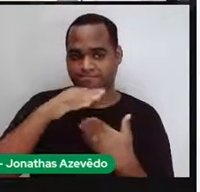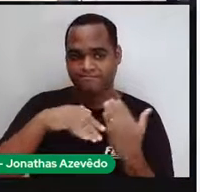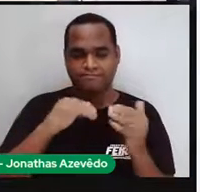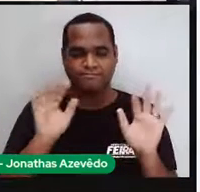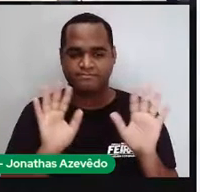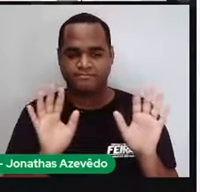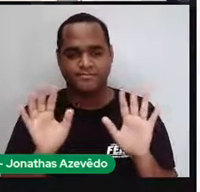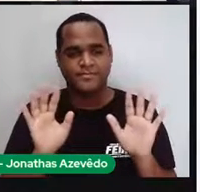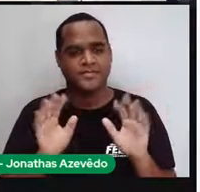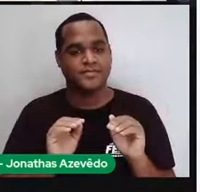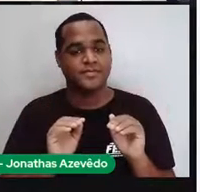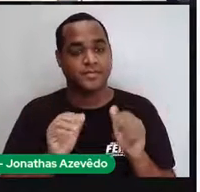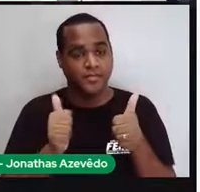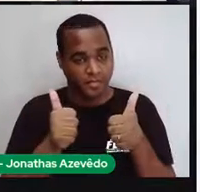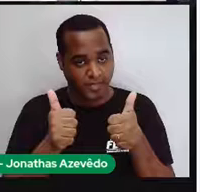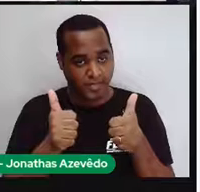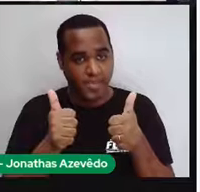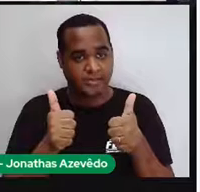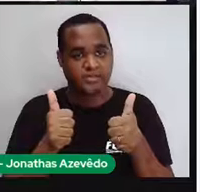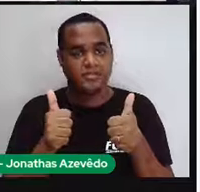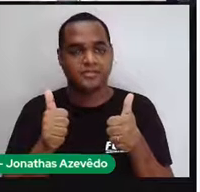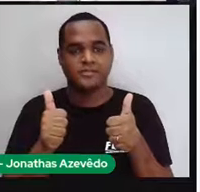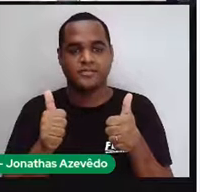coisas Oi beleza